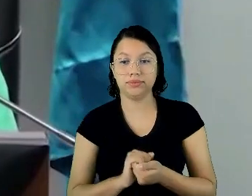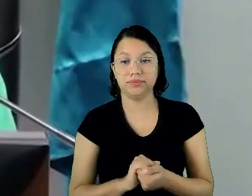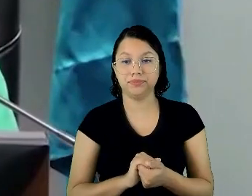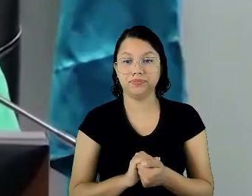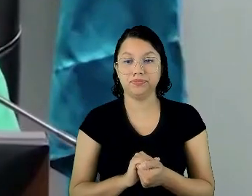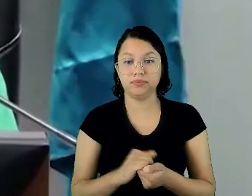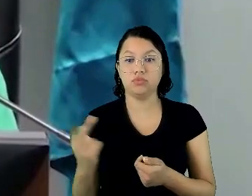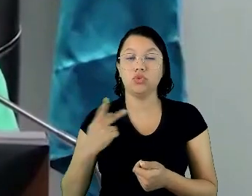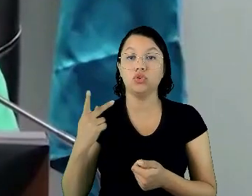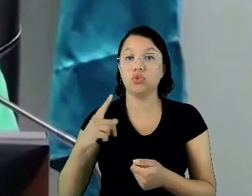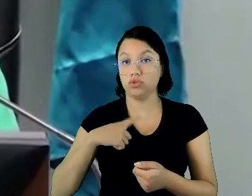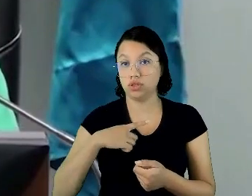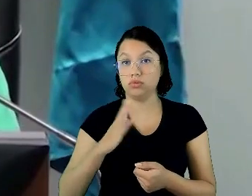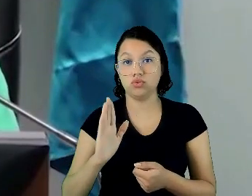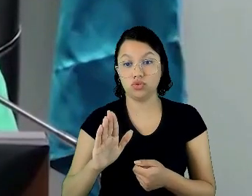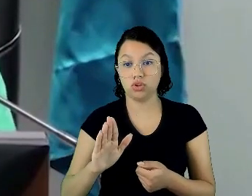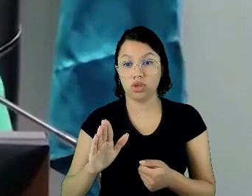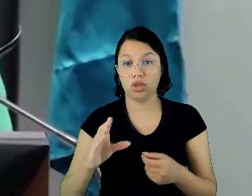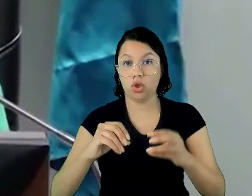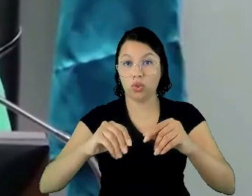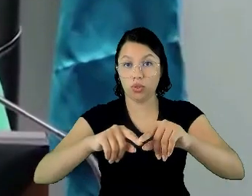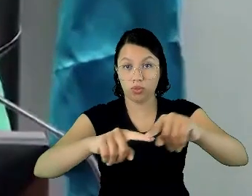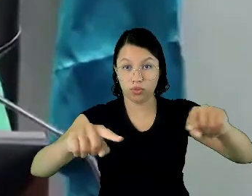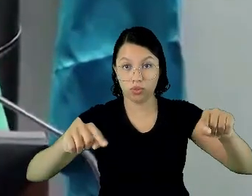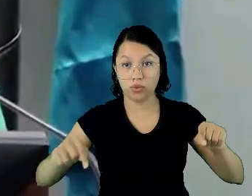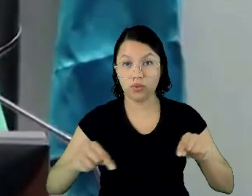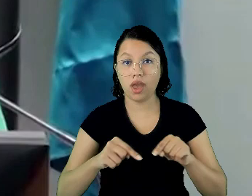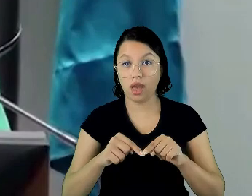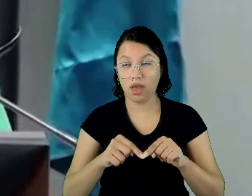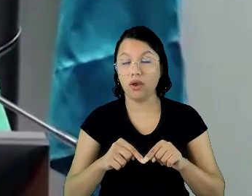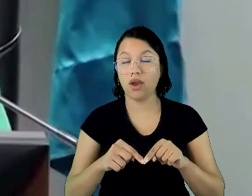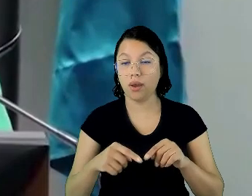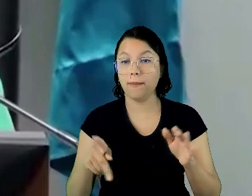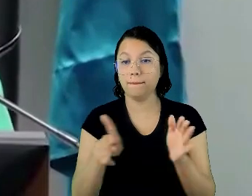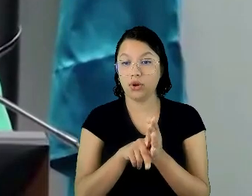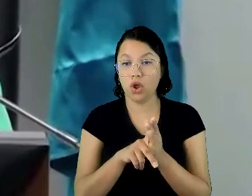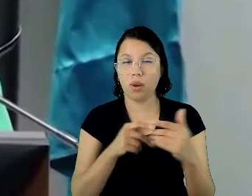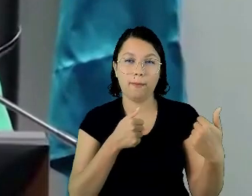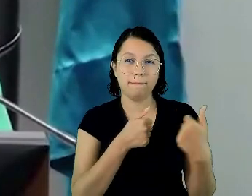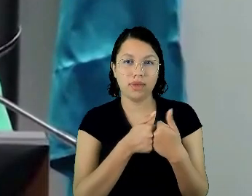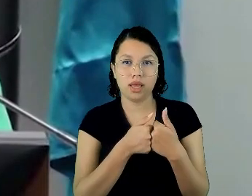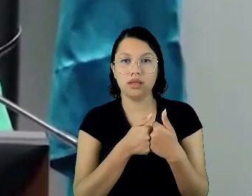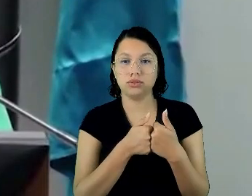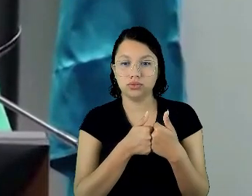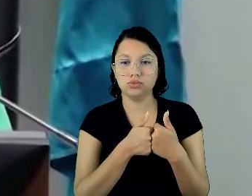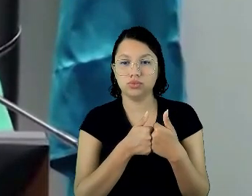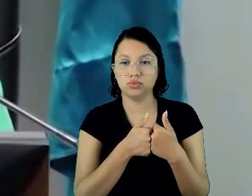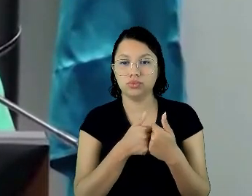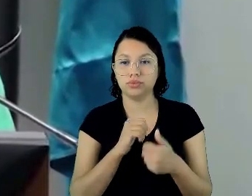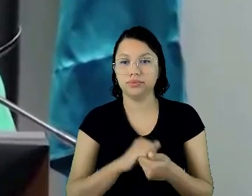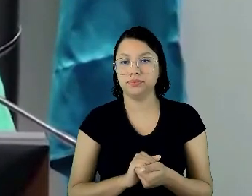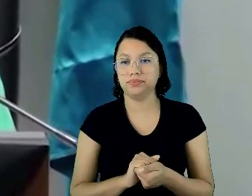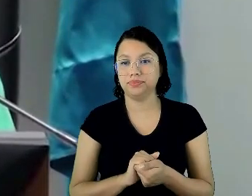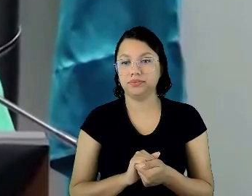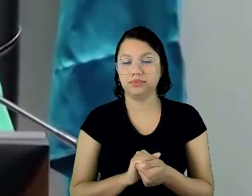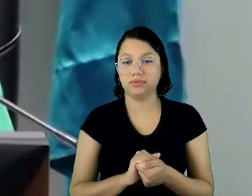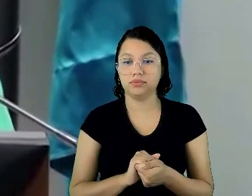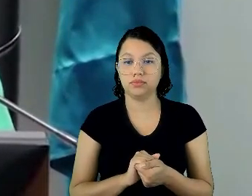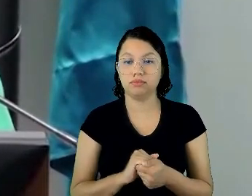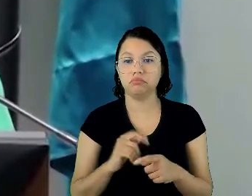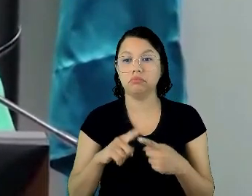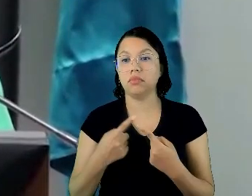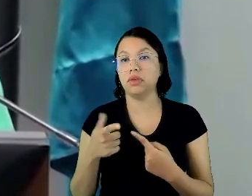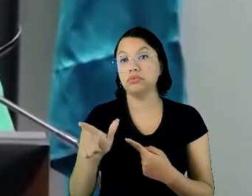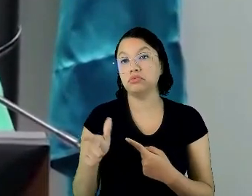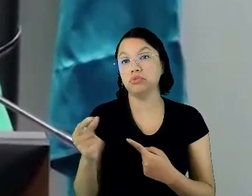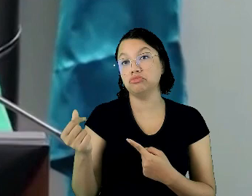né, que é pertinho, um terreno contíguo ao fórum, mas nós não tínhamos dinheiro para construir o fórum.